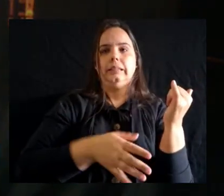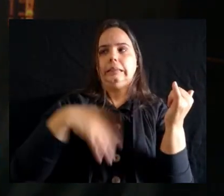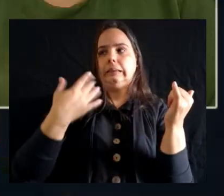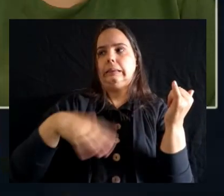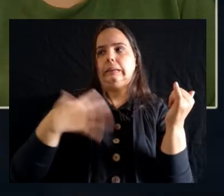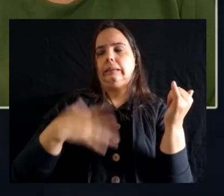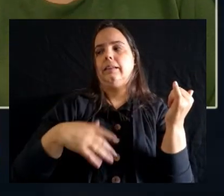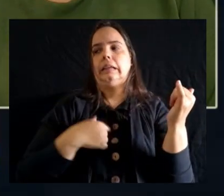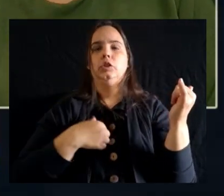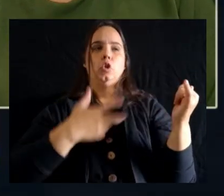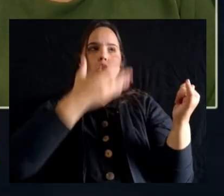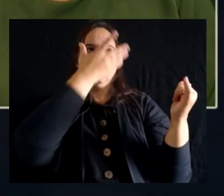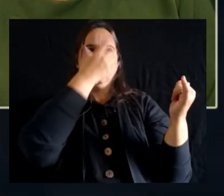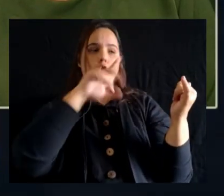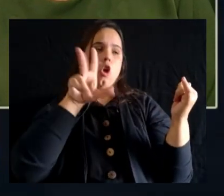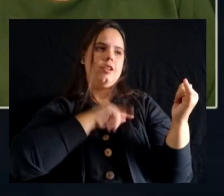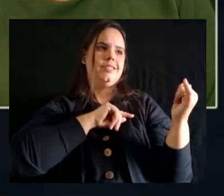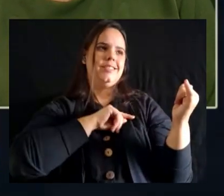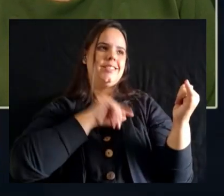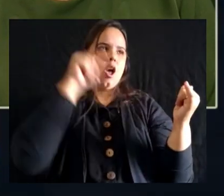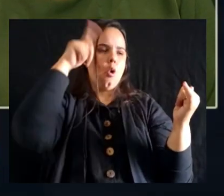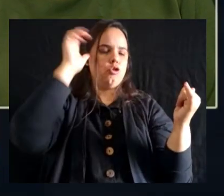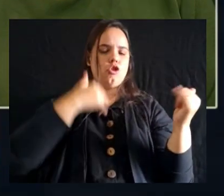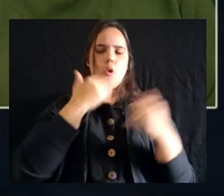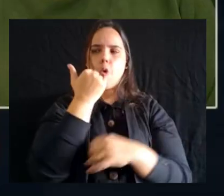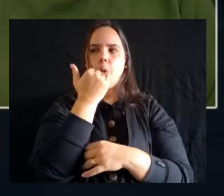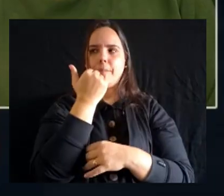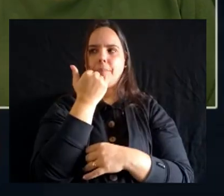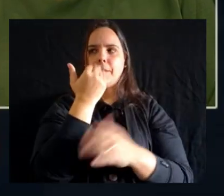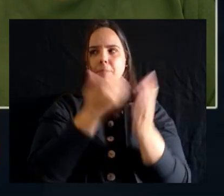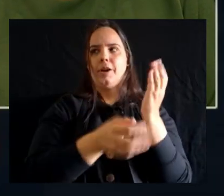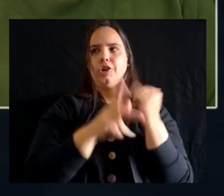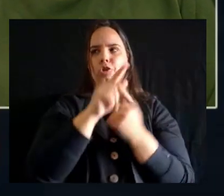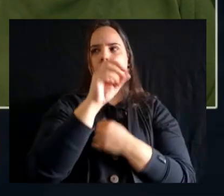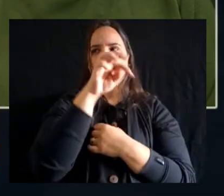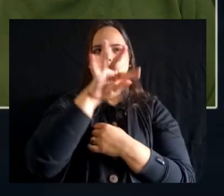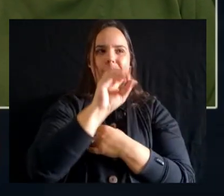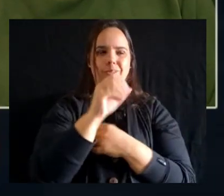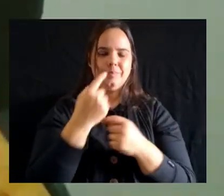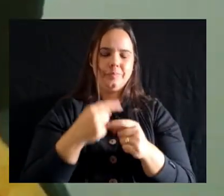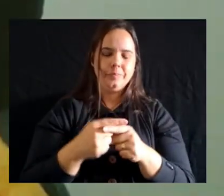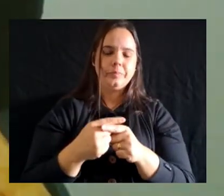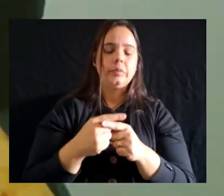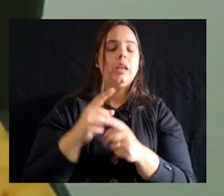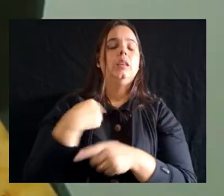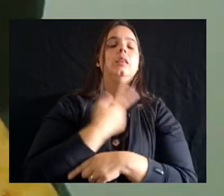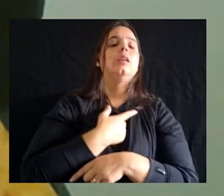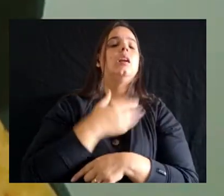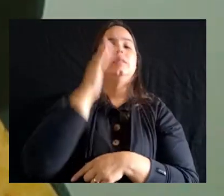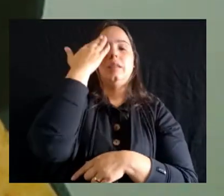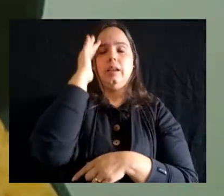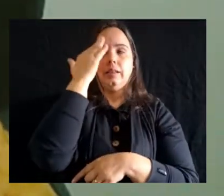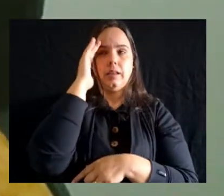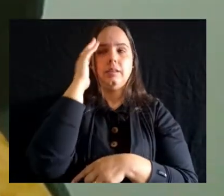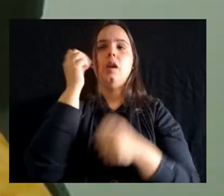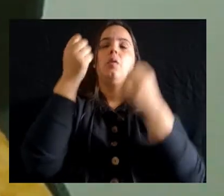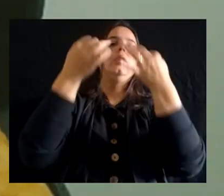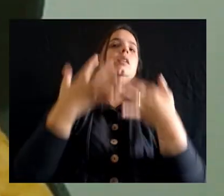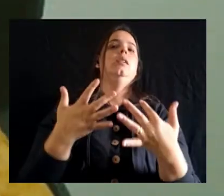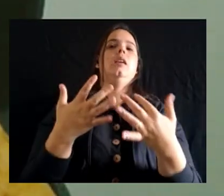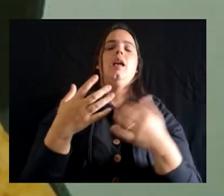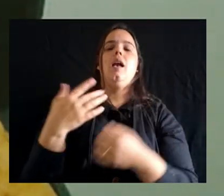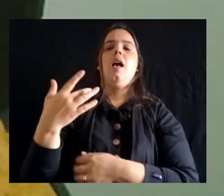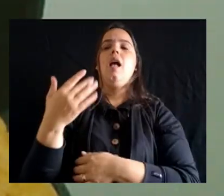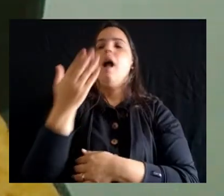que Pode falar, Angélica. A gente tem que entender que melhorar a alimentação, ela não